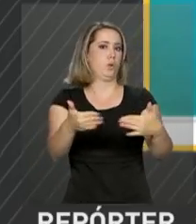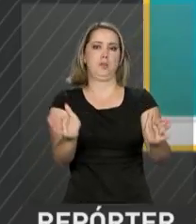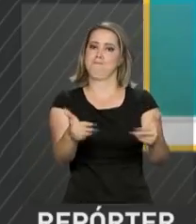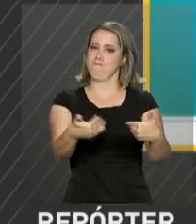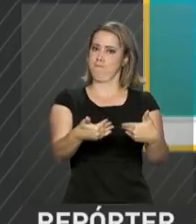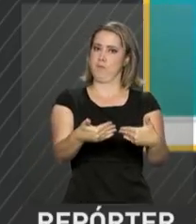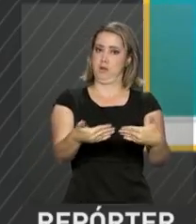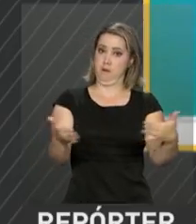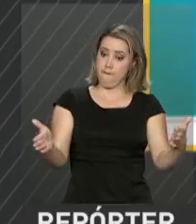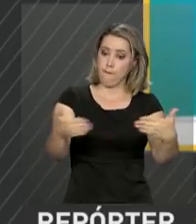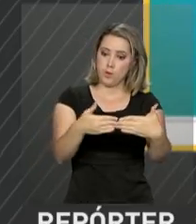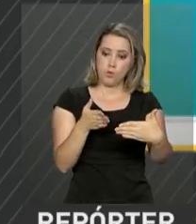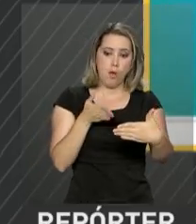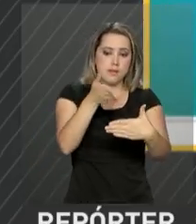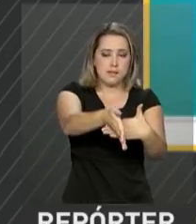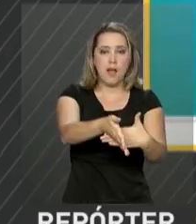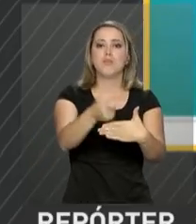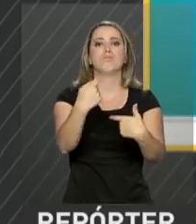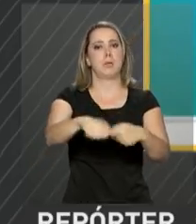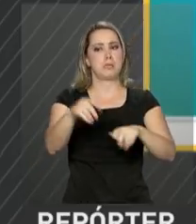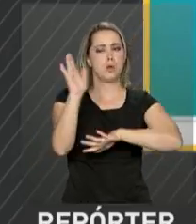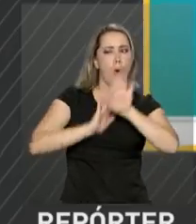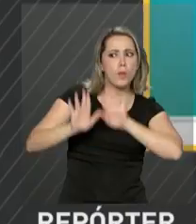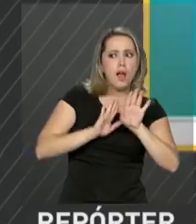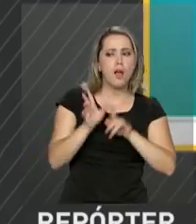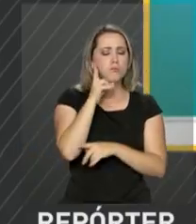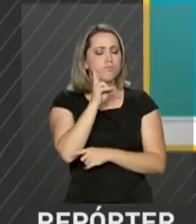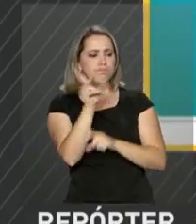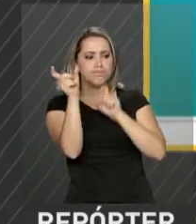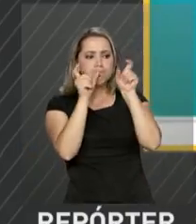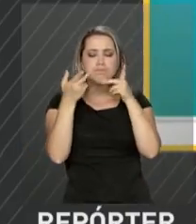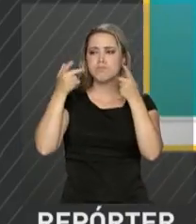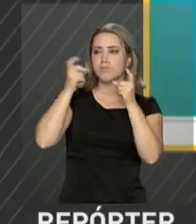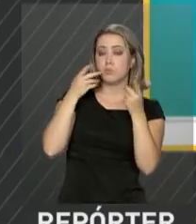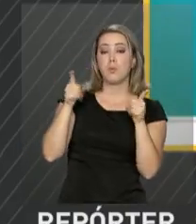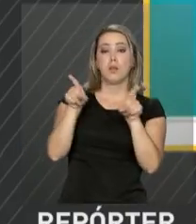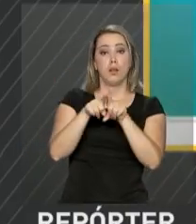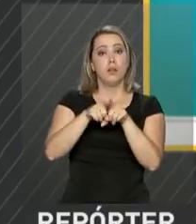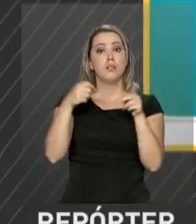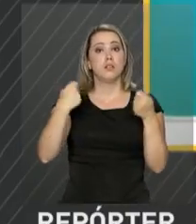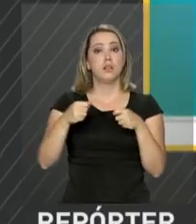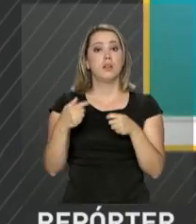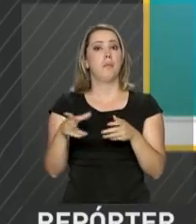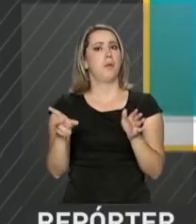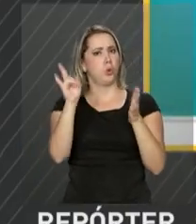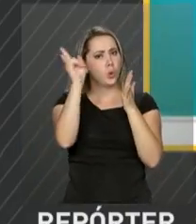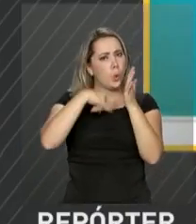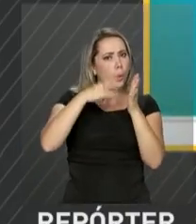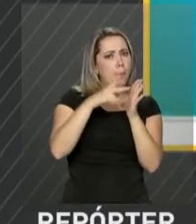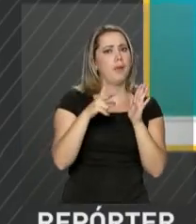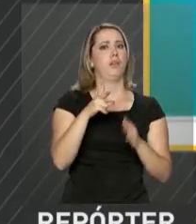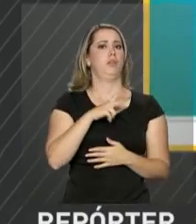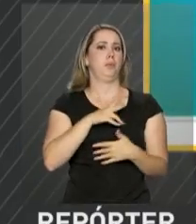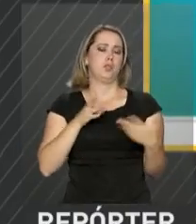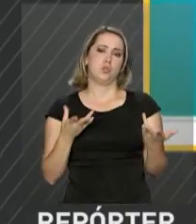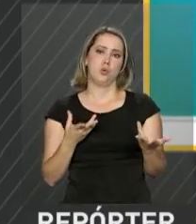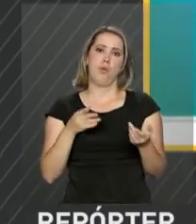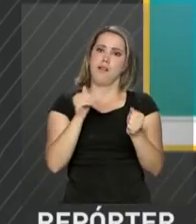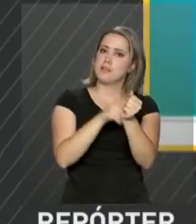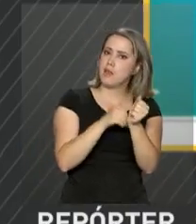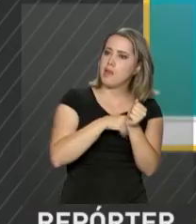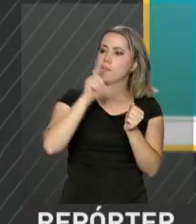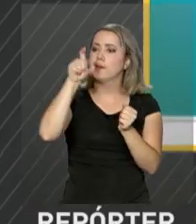Então, assim, é claro que é importante ter esses cuidados. E, sobretudo, com seus dados pessoais e suas senhas. Seu